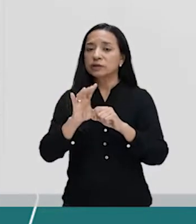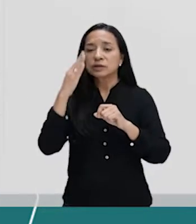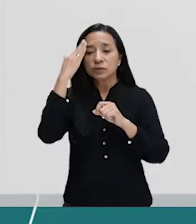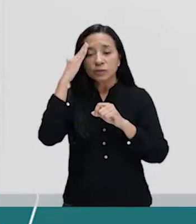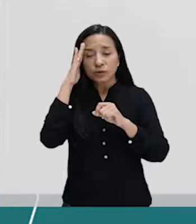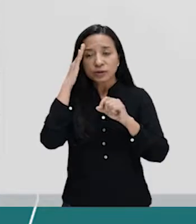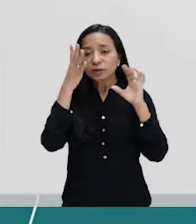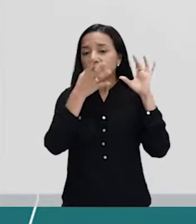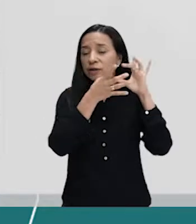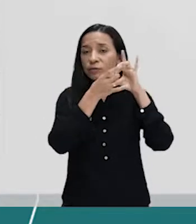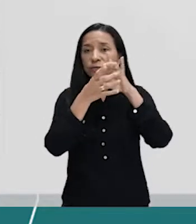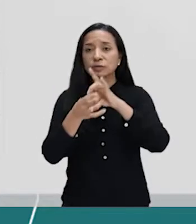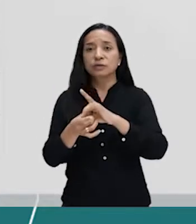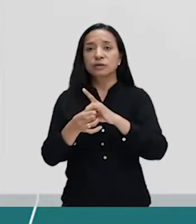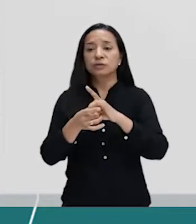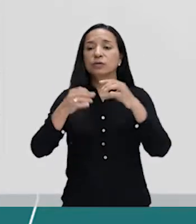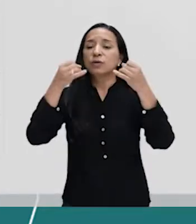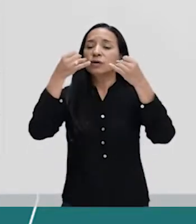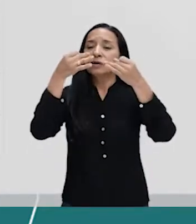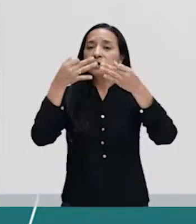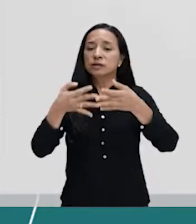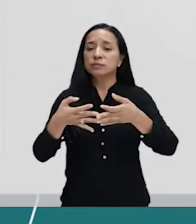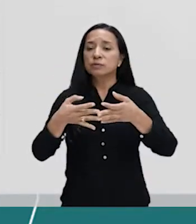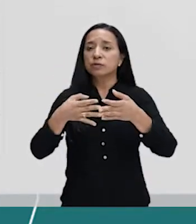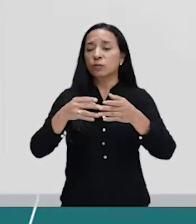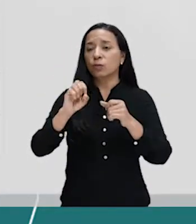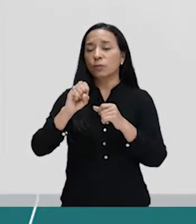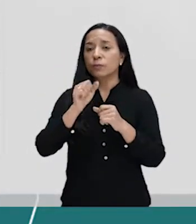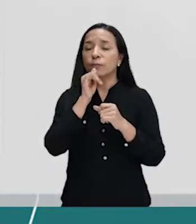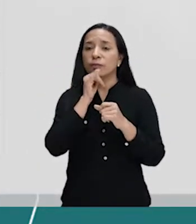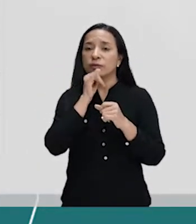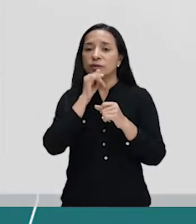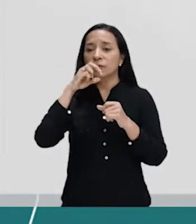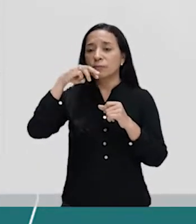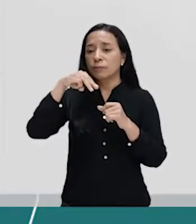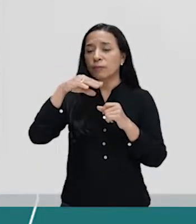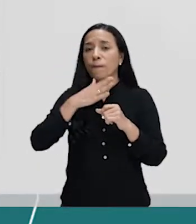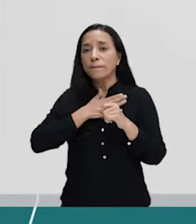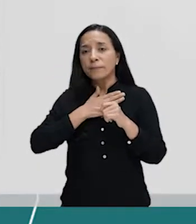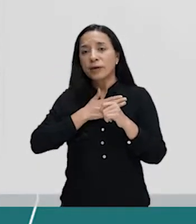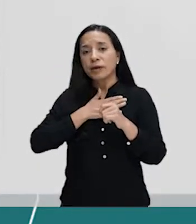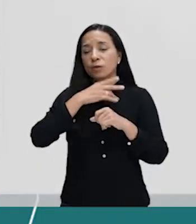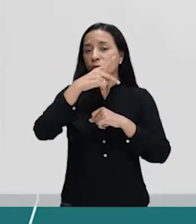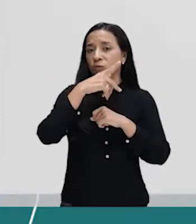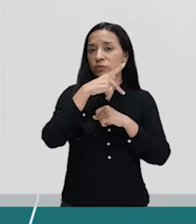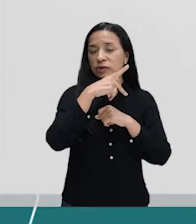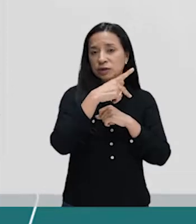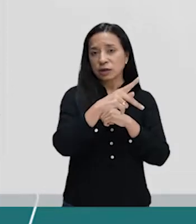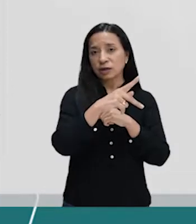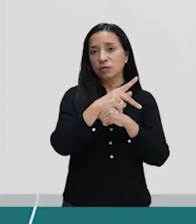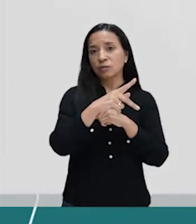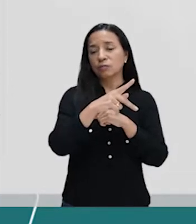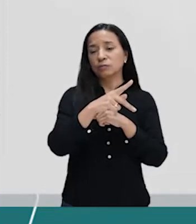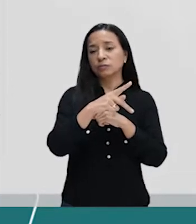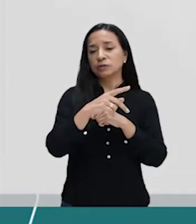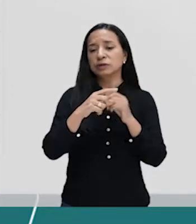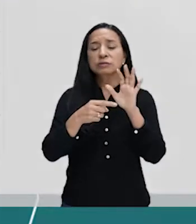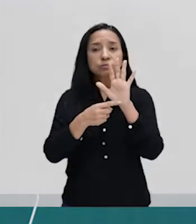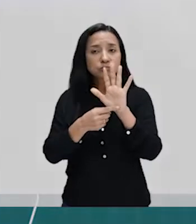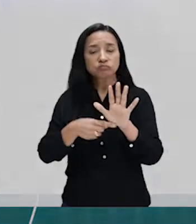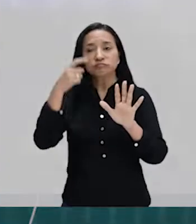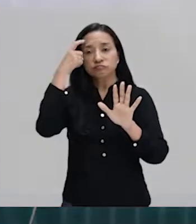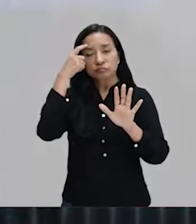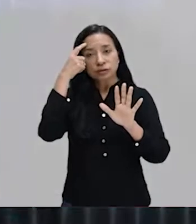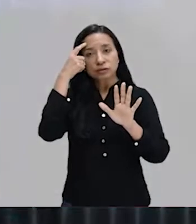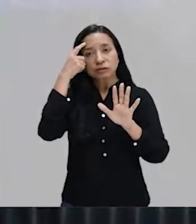entender o contexto. Quando eu falo meu, seu, tua, nosso, já está dando uma ideia de posse. Então, por